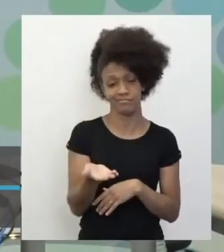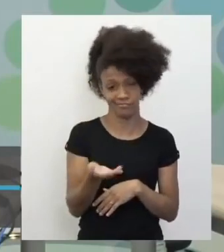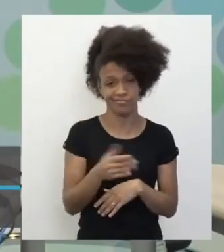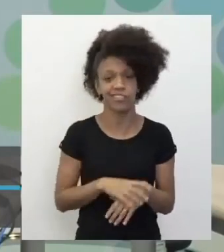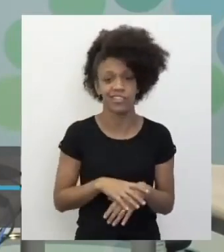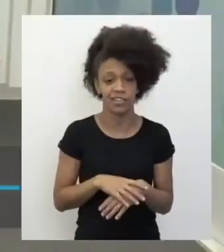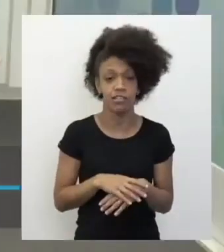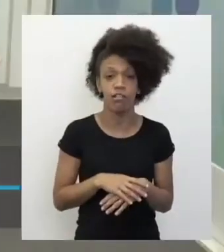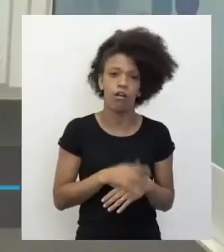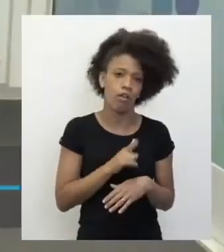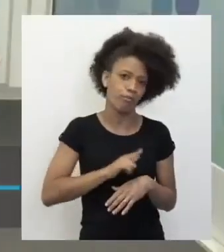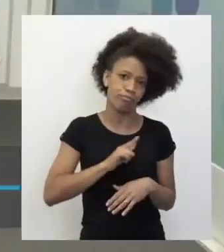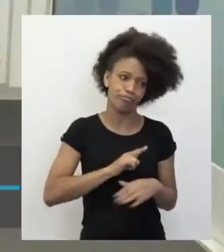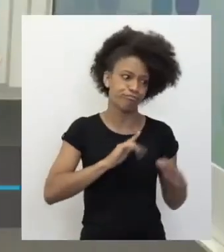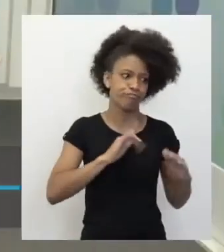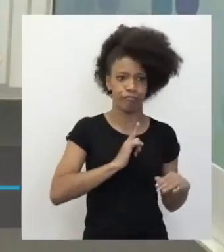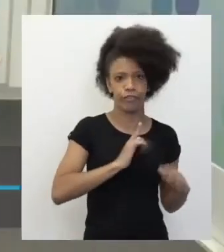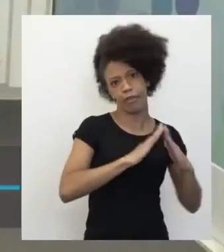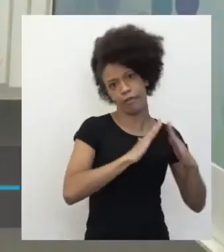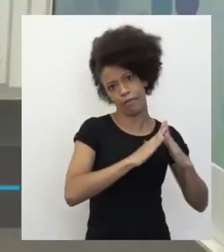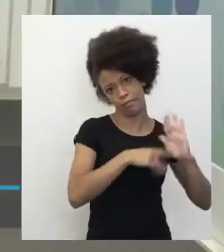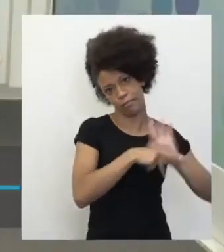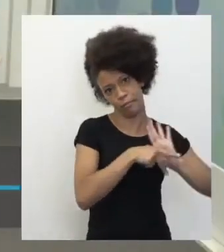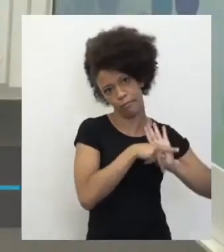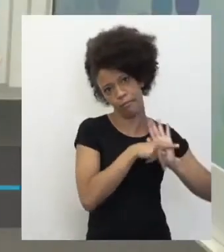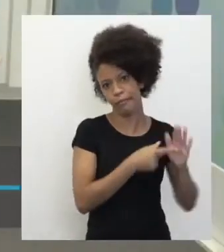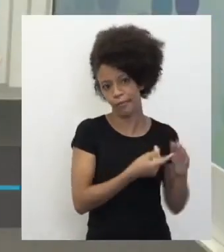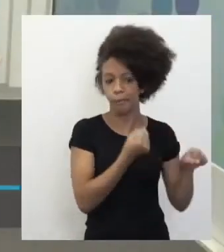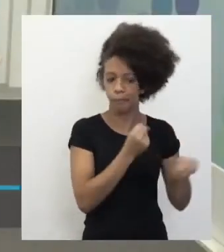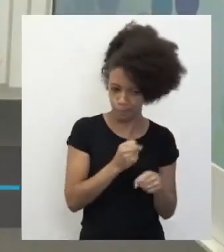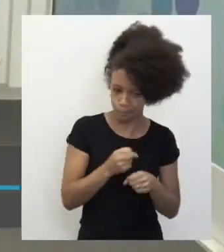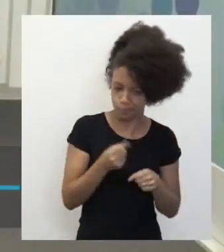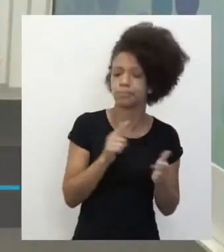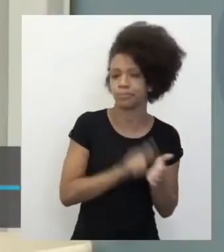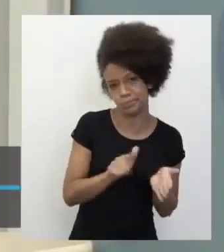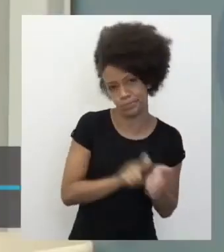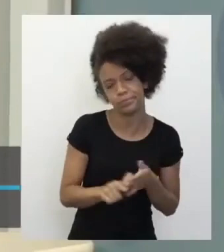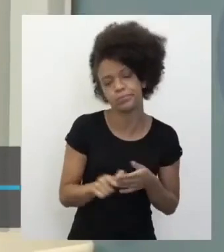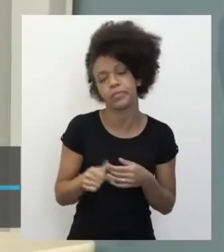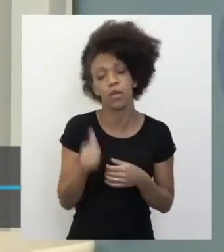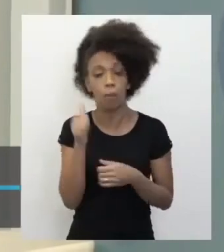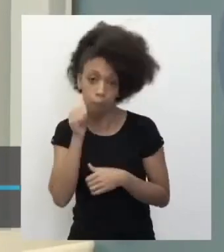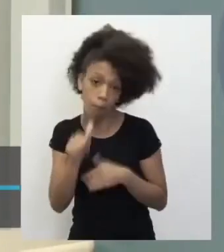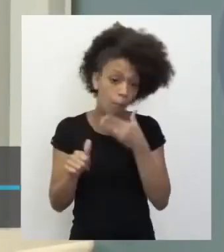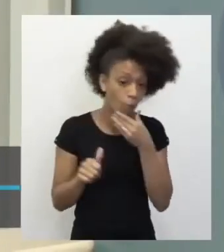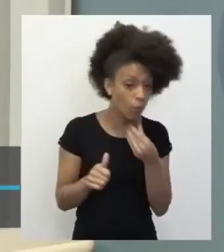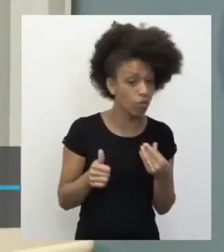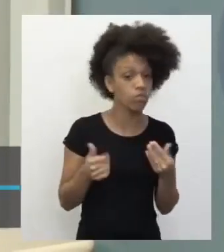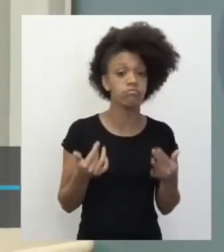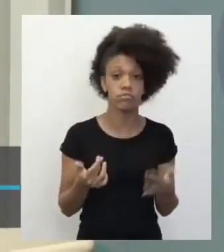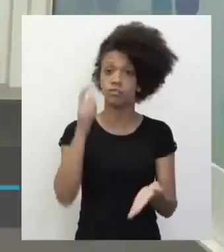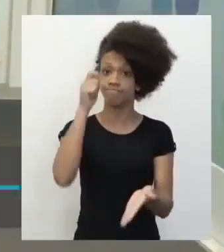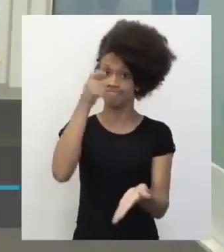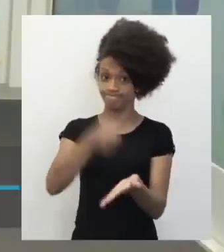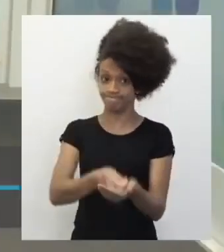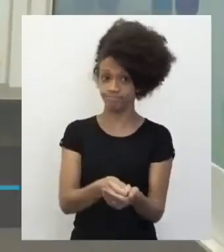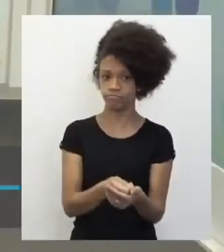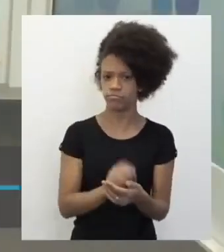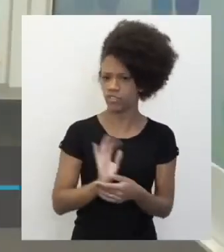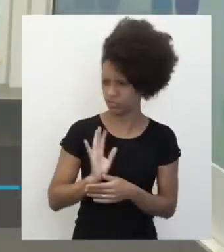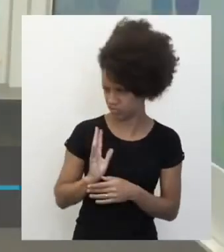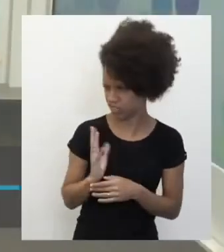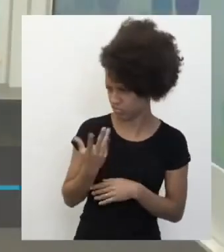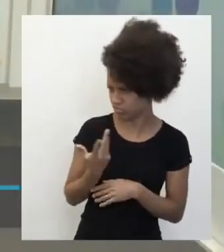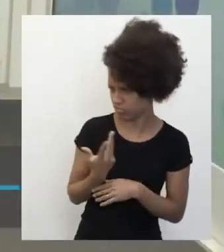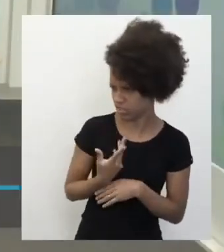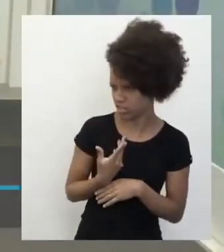sua né? casa, de alguma forma você vai ser responsável pelo cuidado com a sua casa, né? Tanto homem quanto mulher, reafirmo isso. Já aconteceu de aluno ir